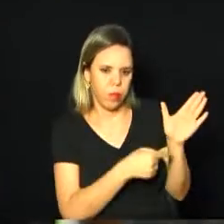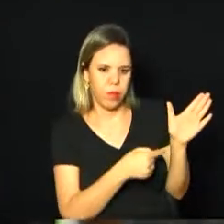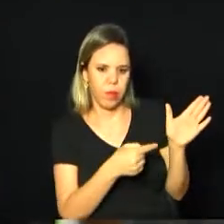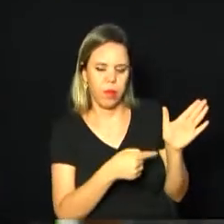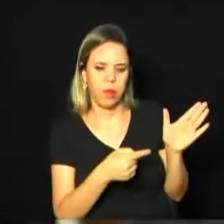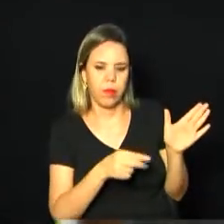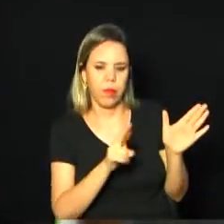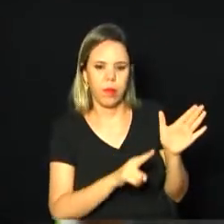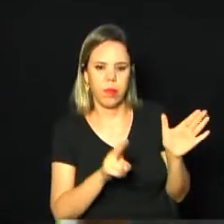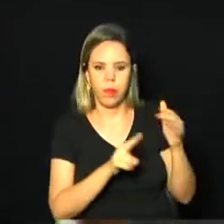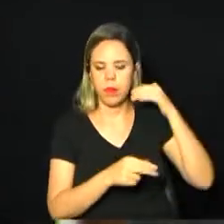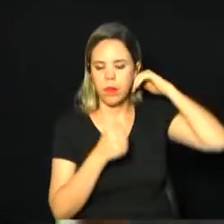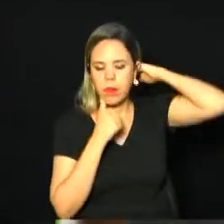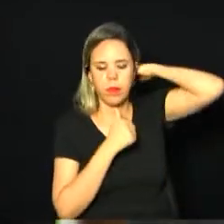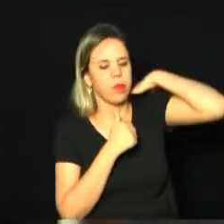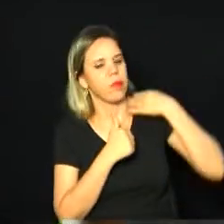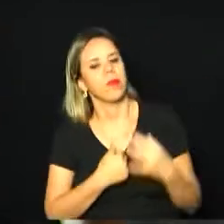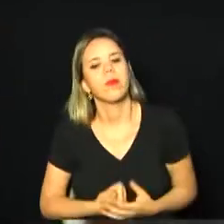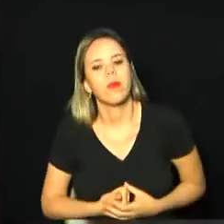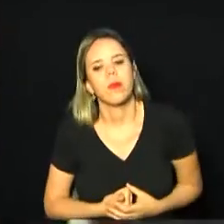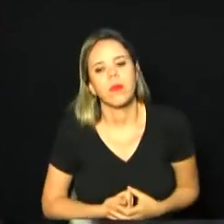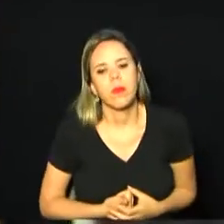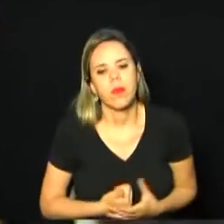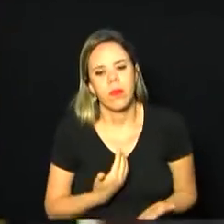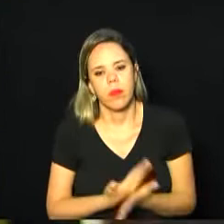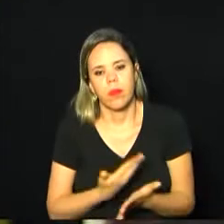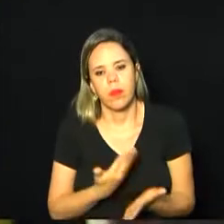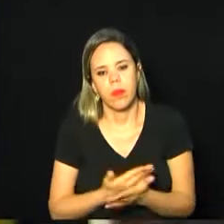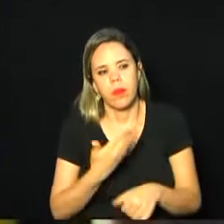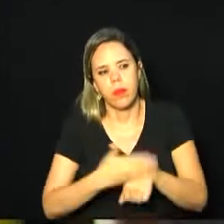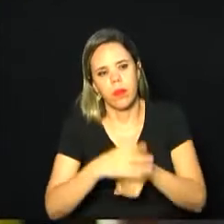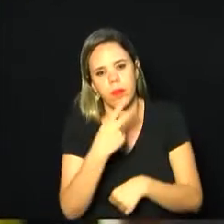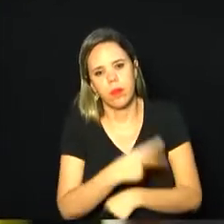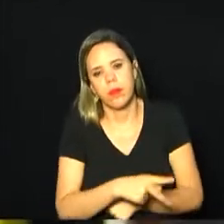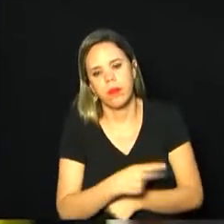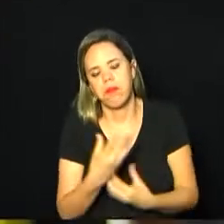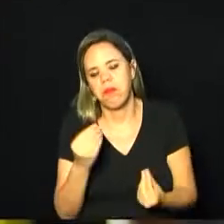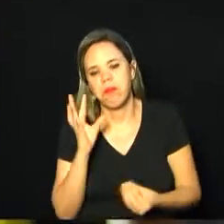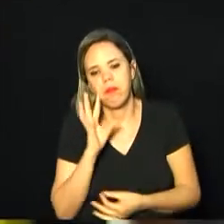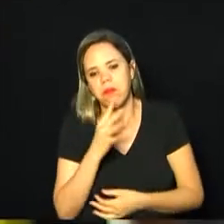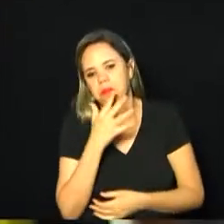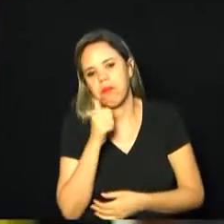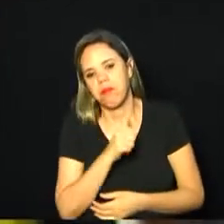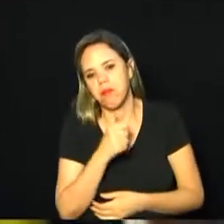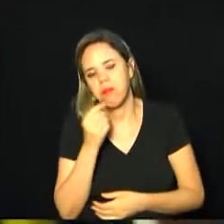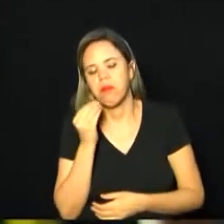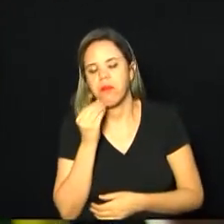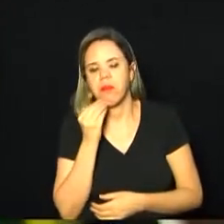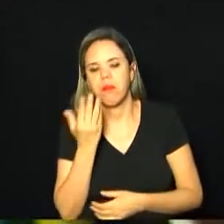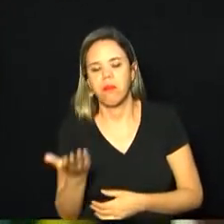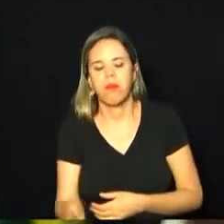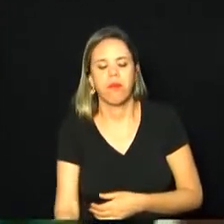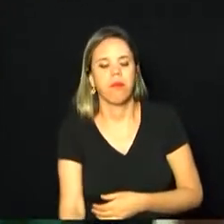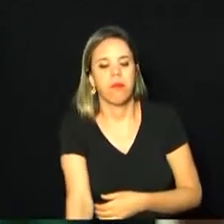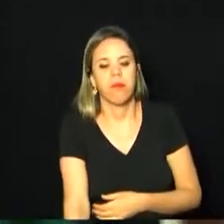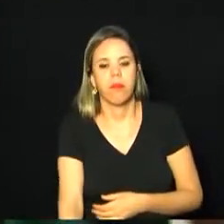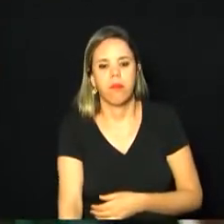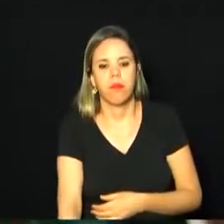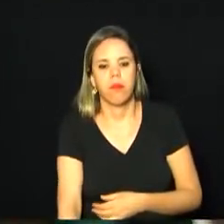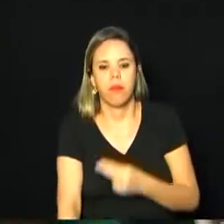eram utilizados pelas meninas não suas aulas práticas e ganhando espaço também